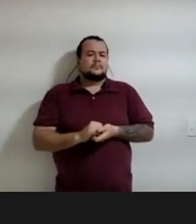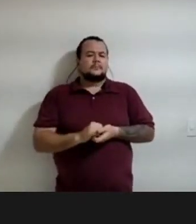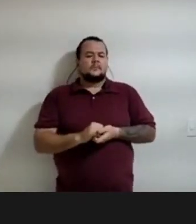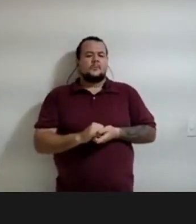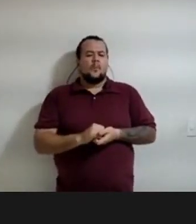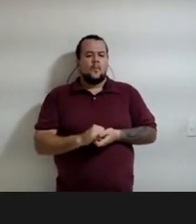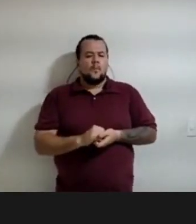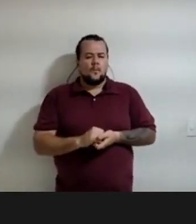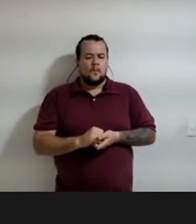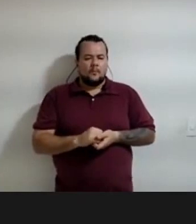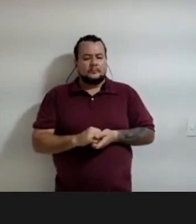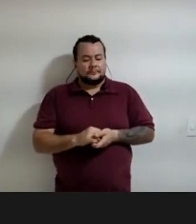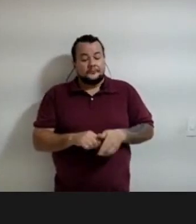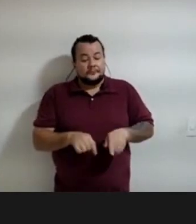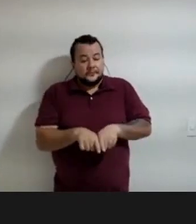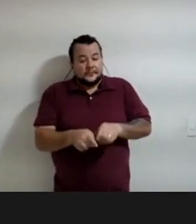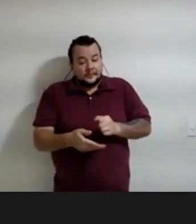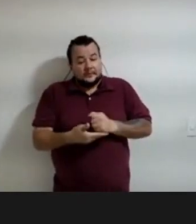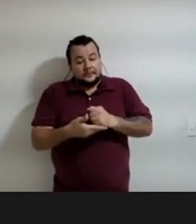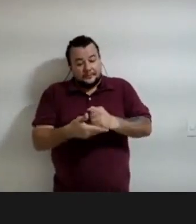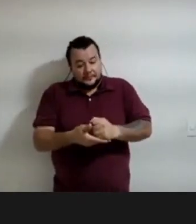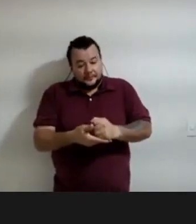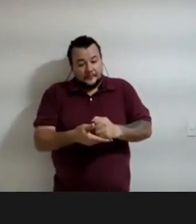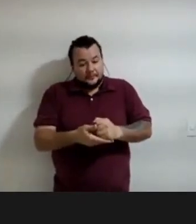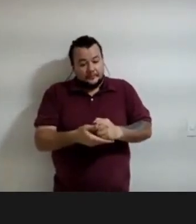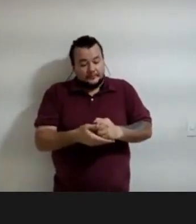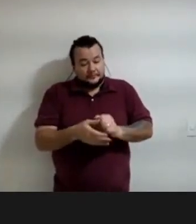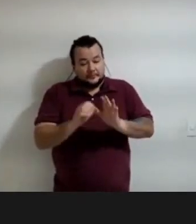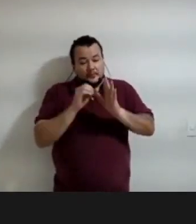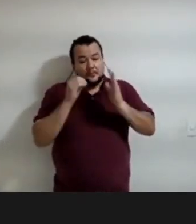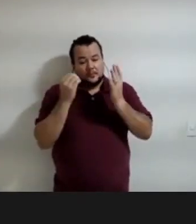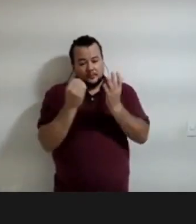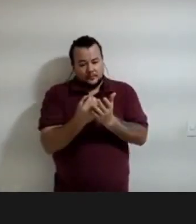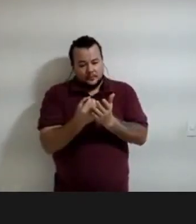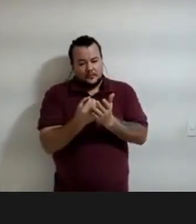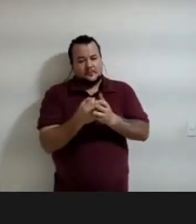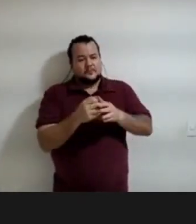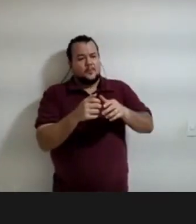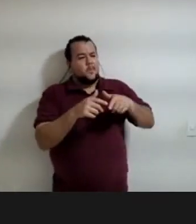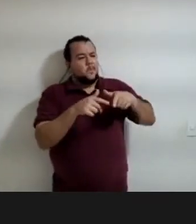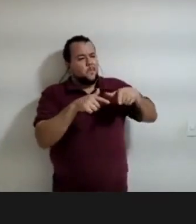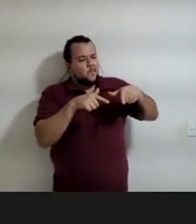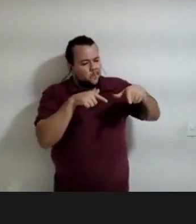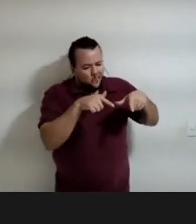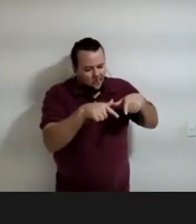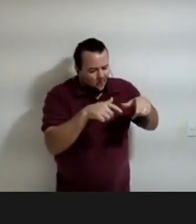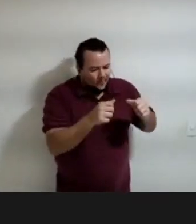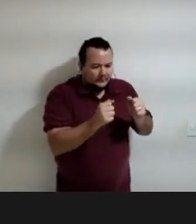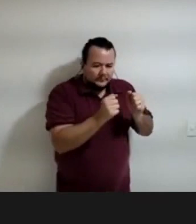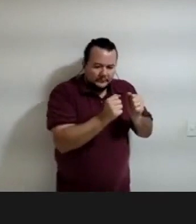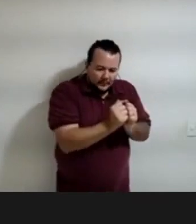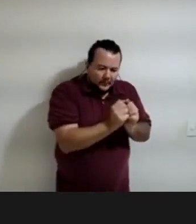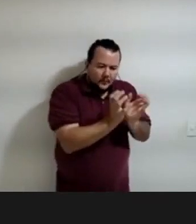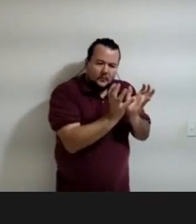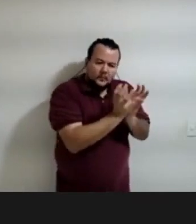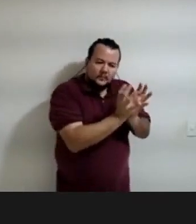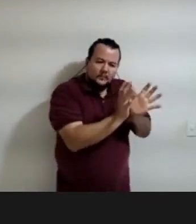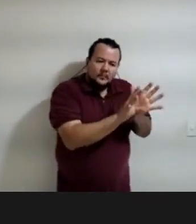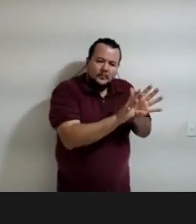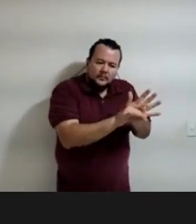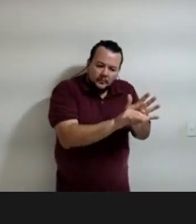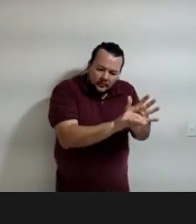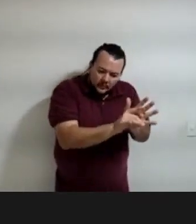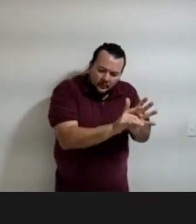que esse evento também se realizasse com sucesso, trabalhando nas comissões científicas, comissão